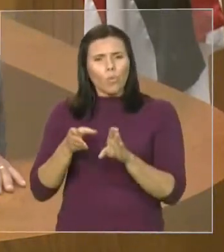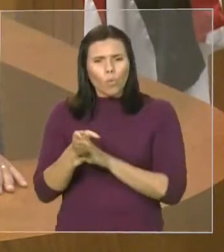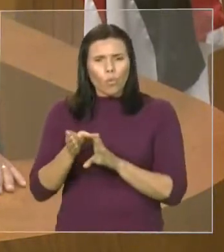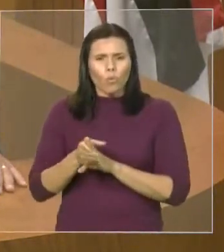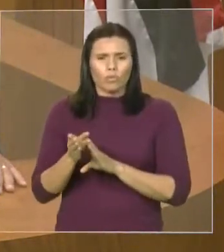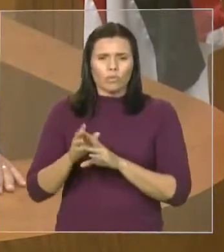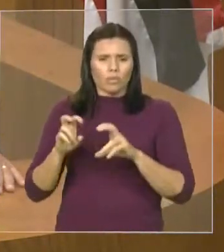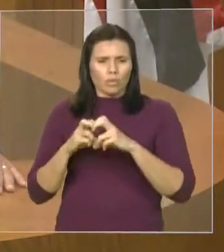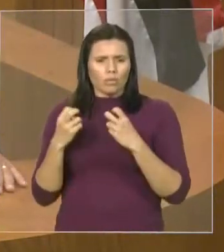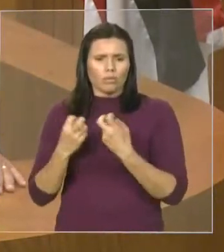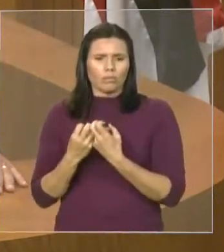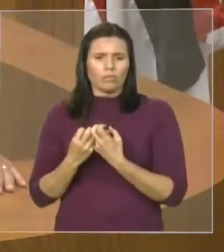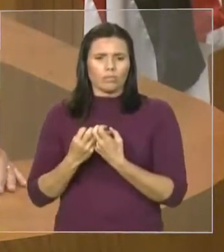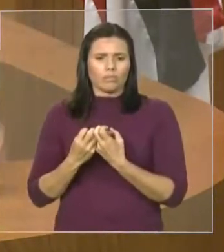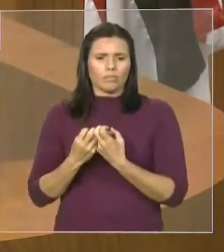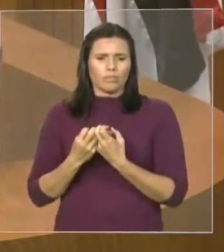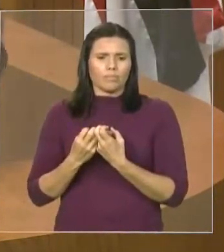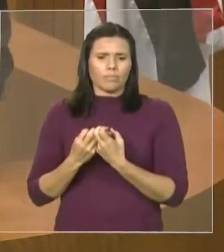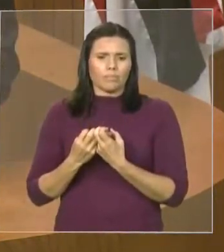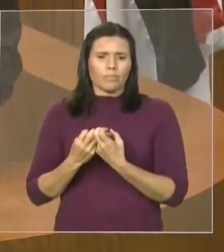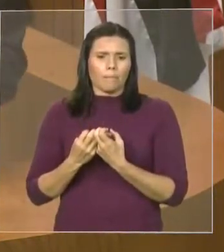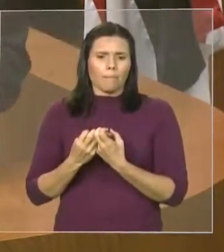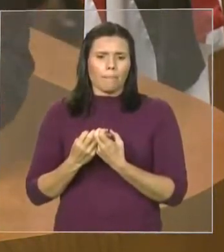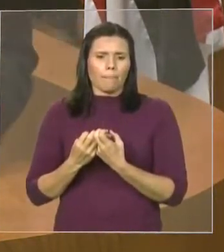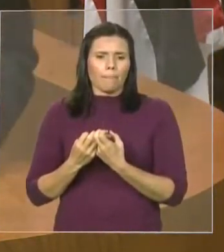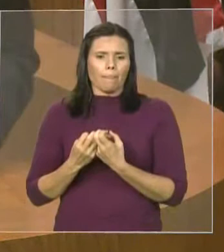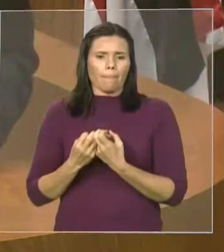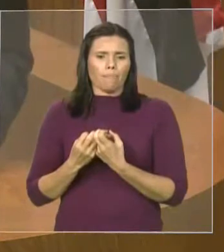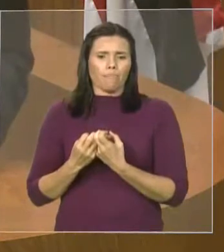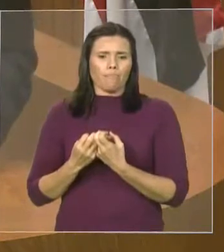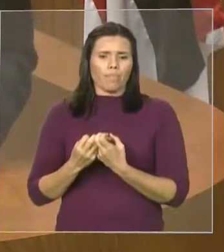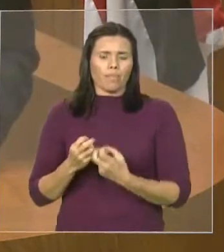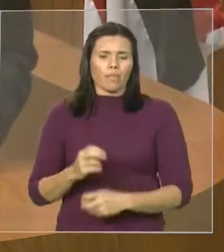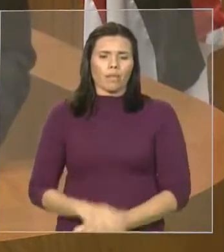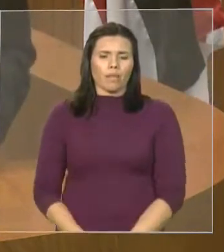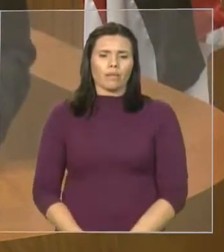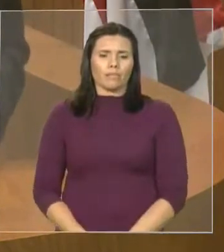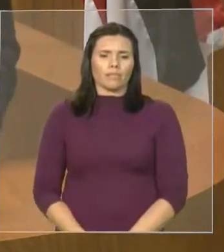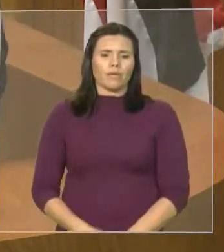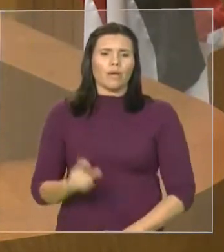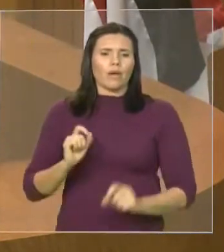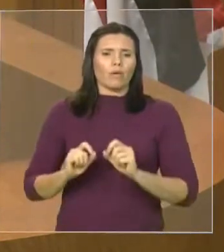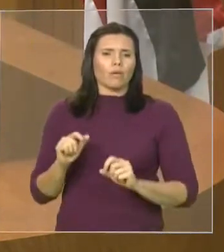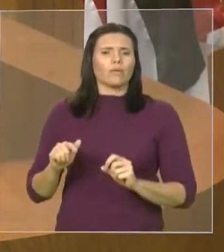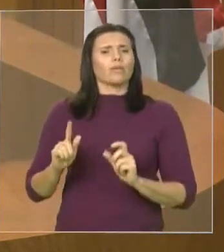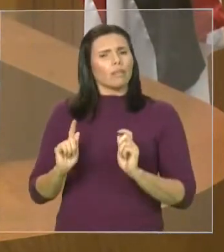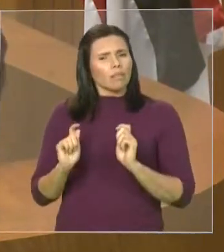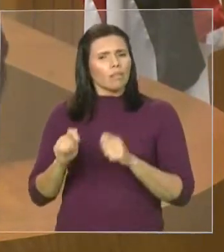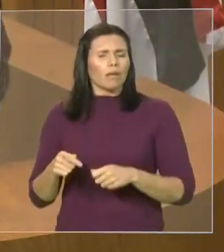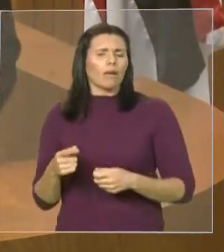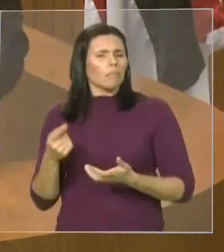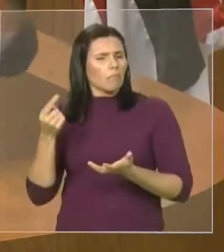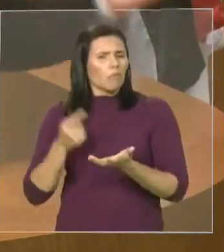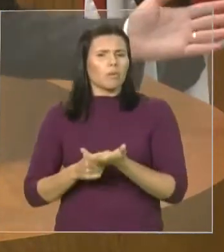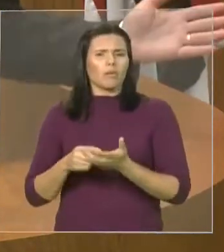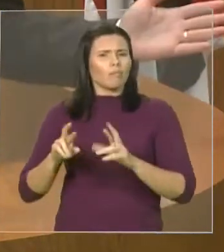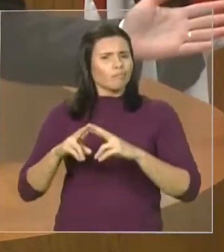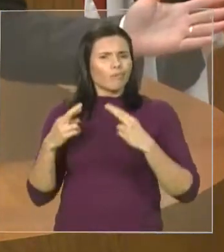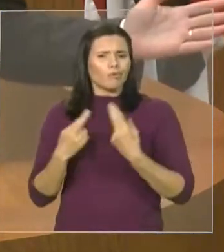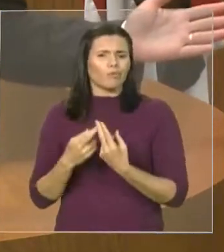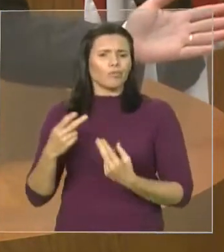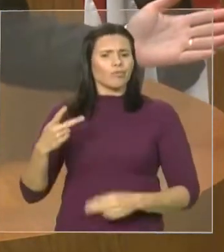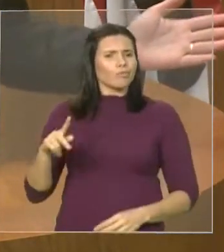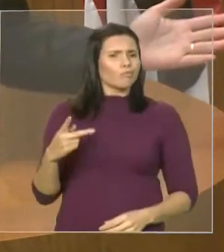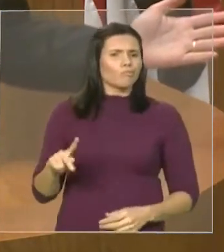convocado somente pelo soberano, pelo governador, e poderá ser objeto de deliberação de 2/3 dos membros, como